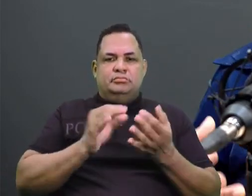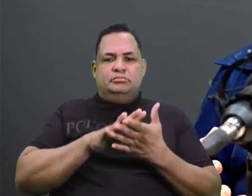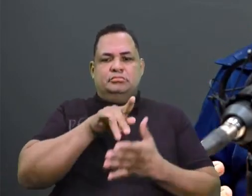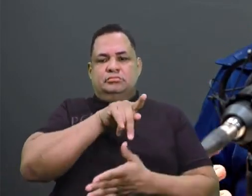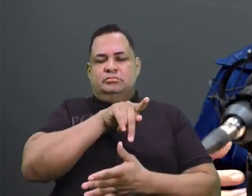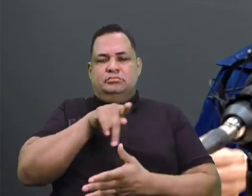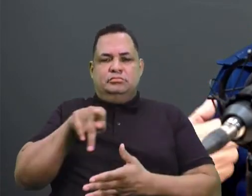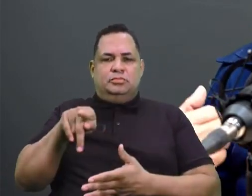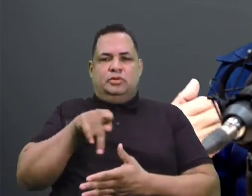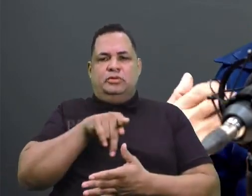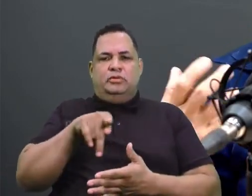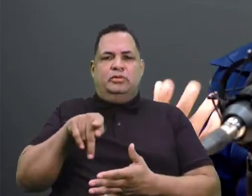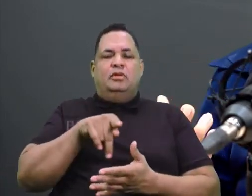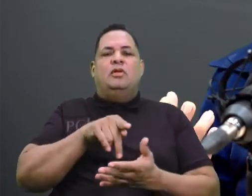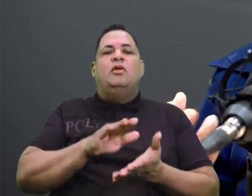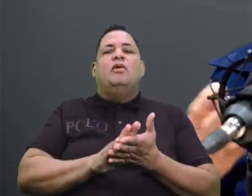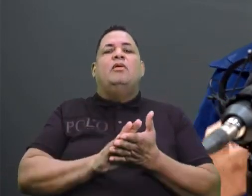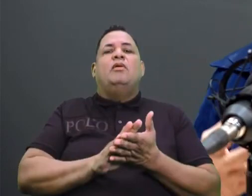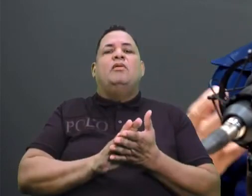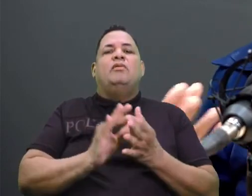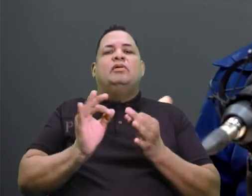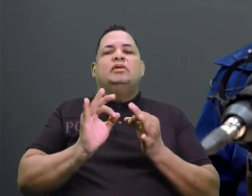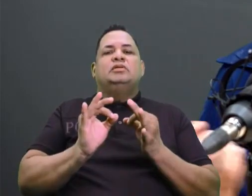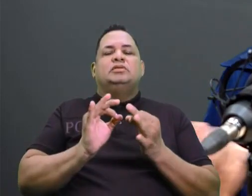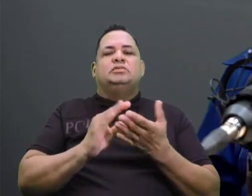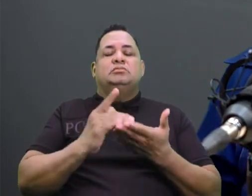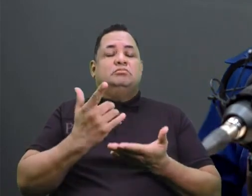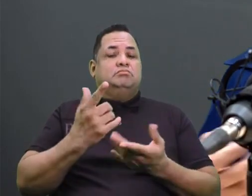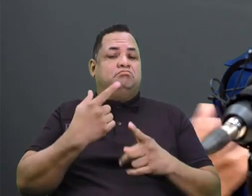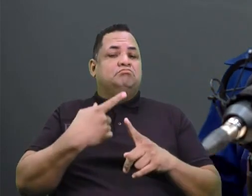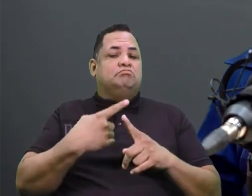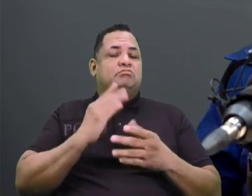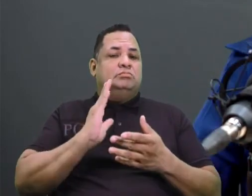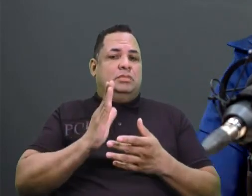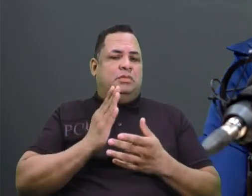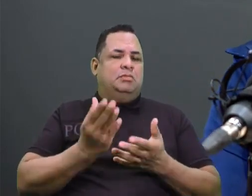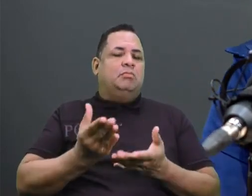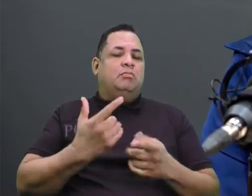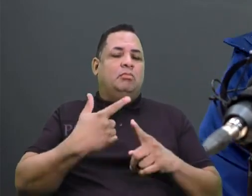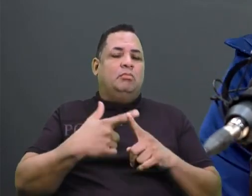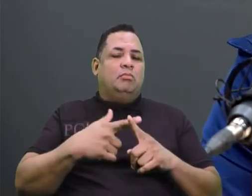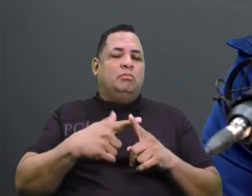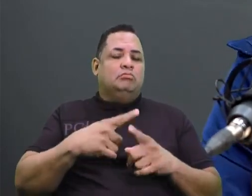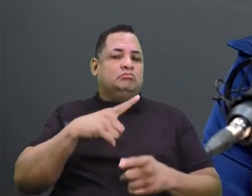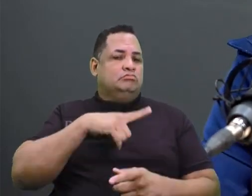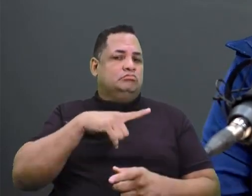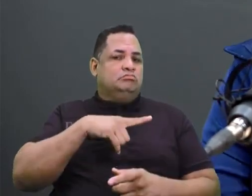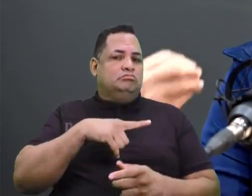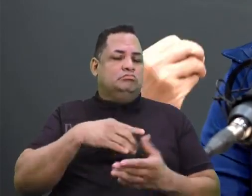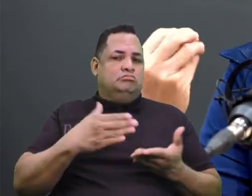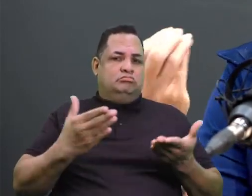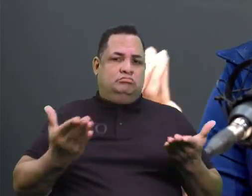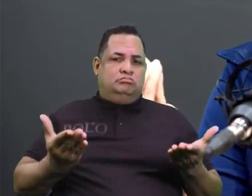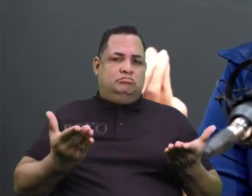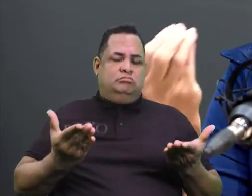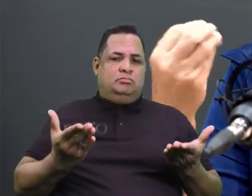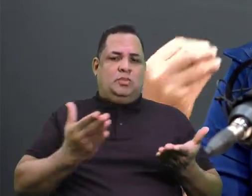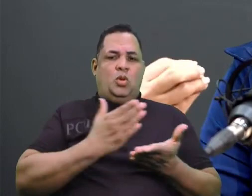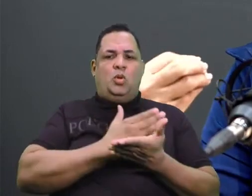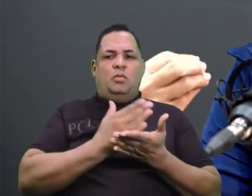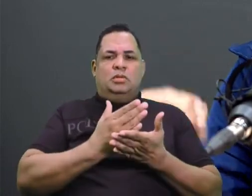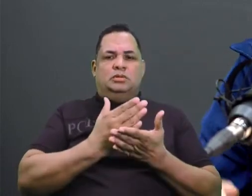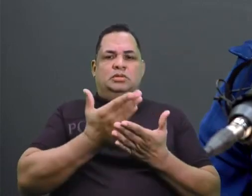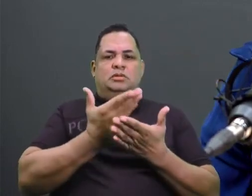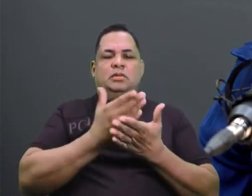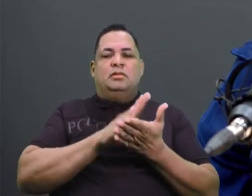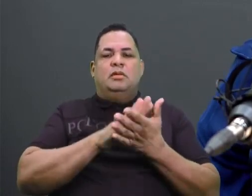professora bilíngue, porque era o que tinha na época, não tinha como. Eu comecei a interpretar por